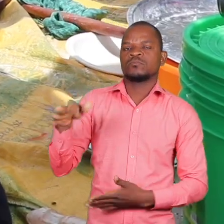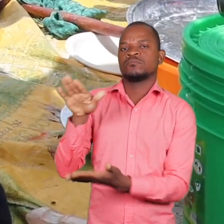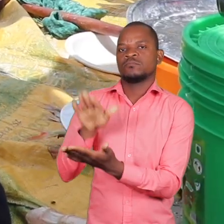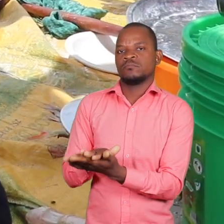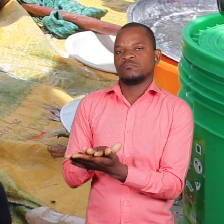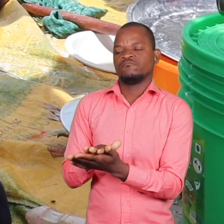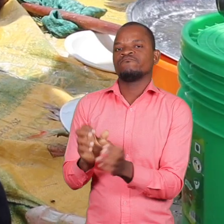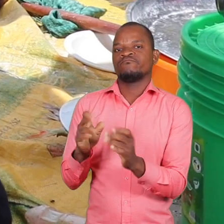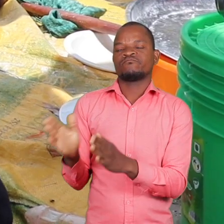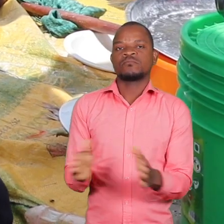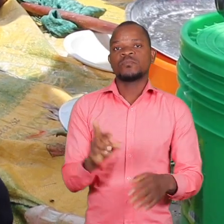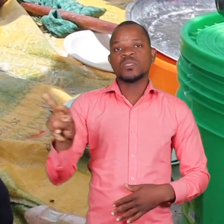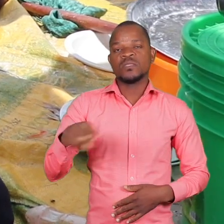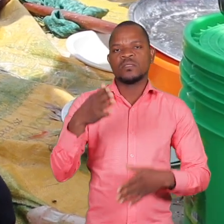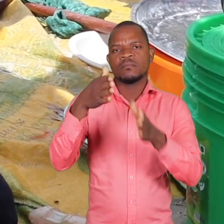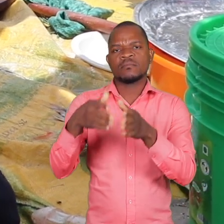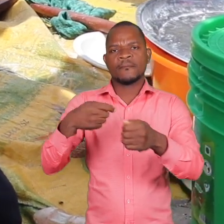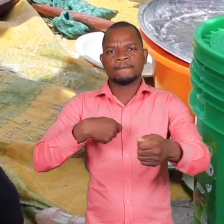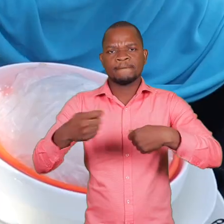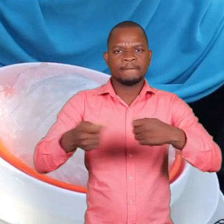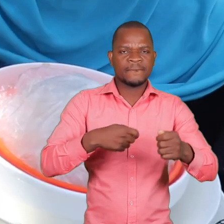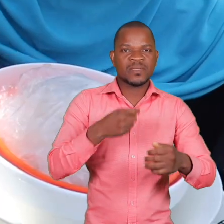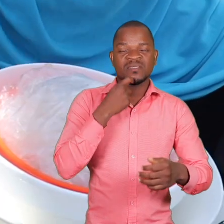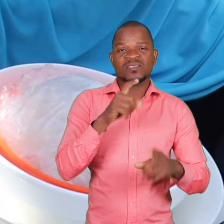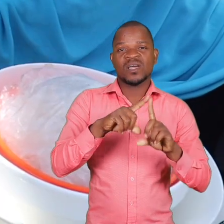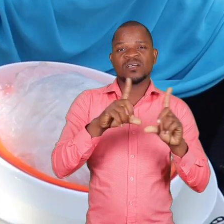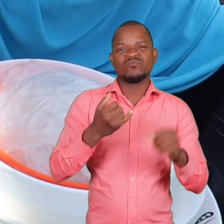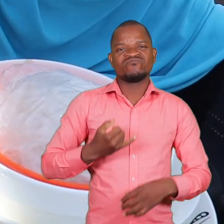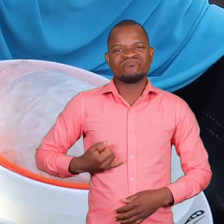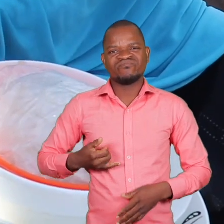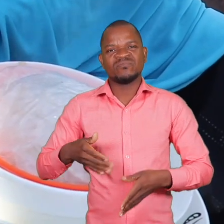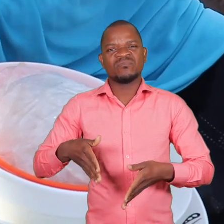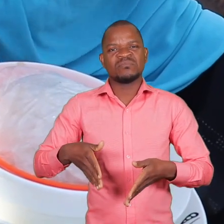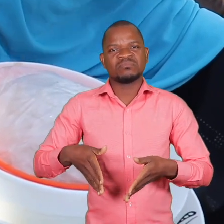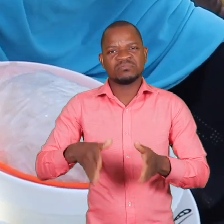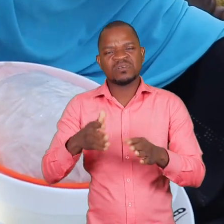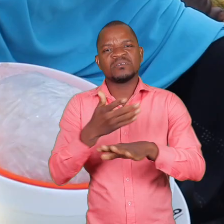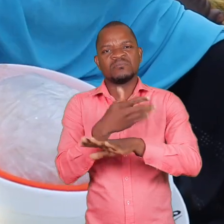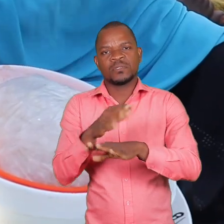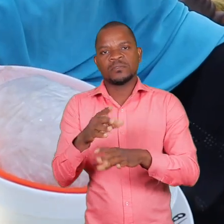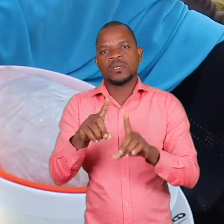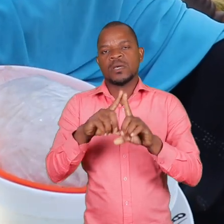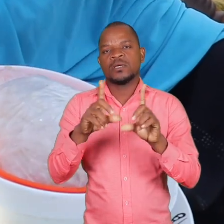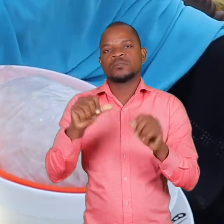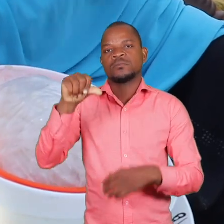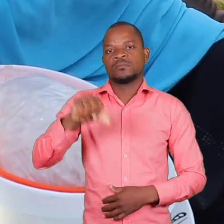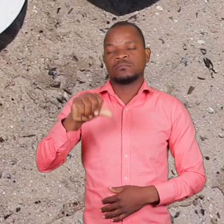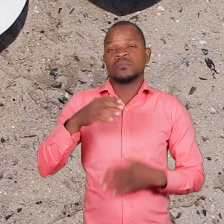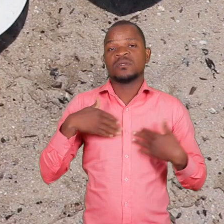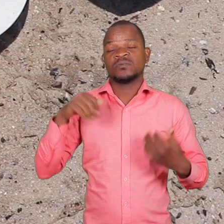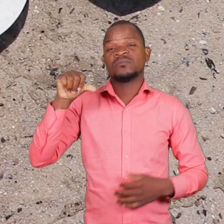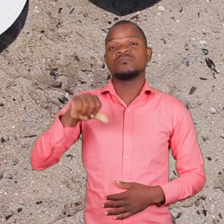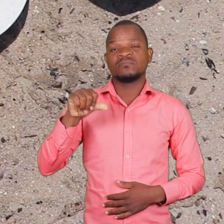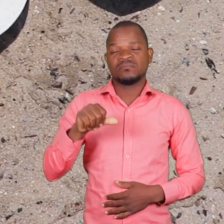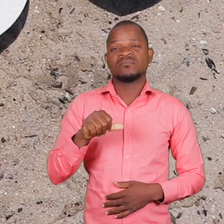Alguns comerciantes reconhecem o risco que a prática de fecalismo a céu aberto representa para a saúde e lamentam